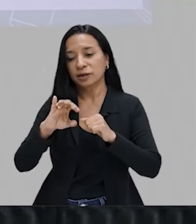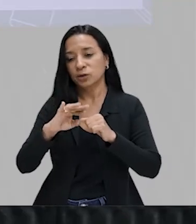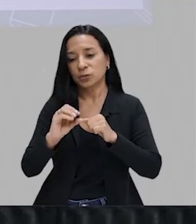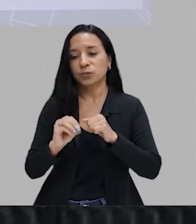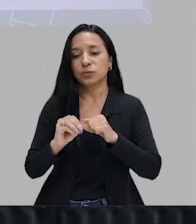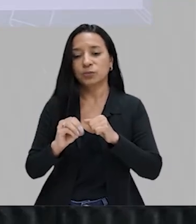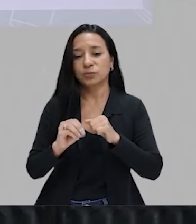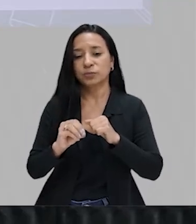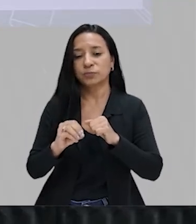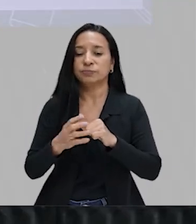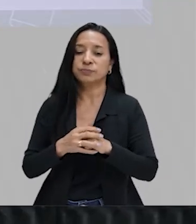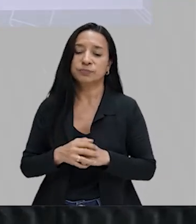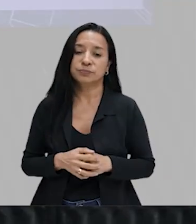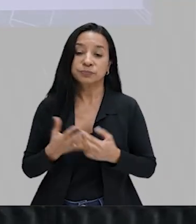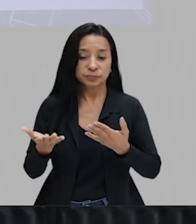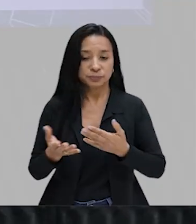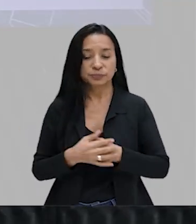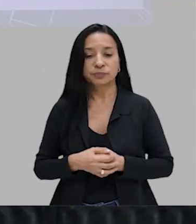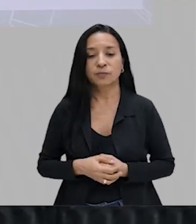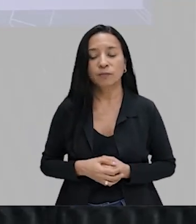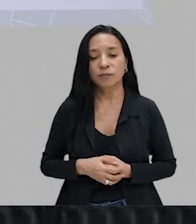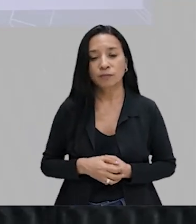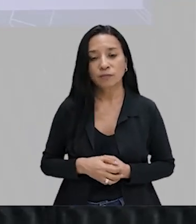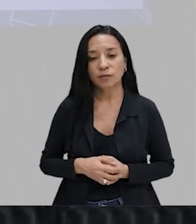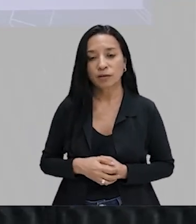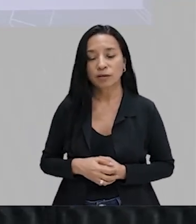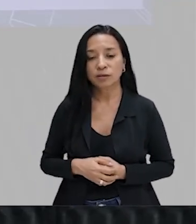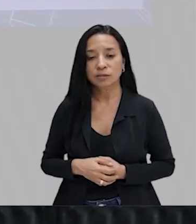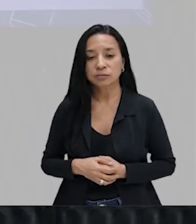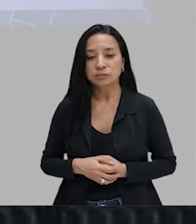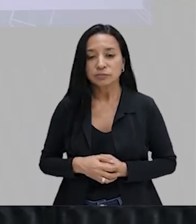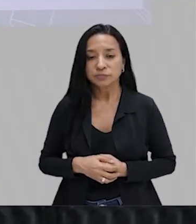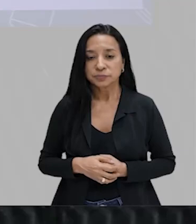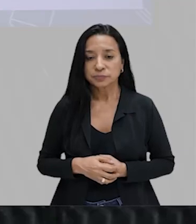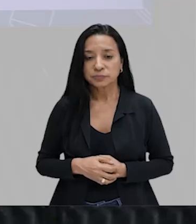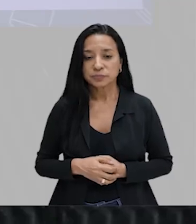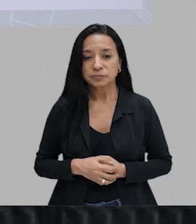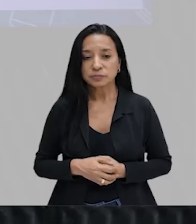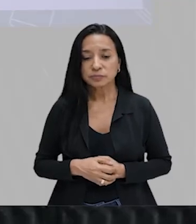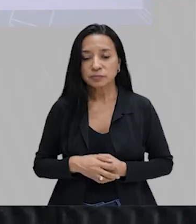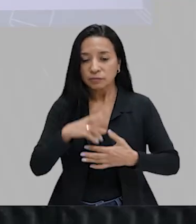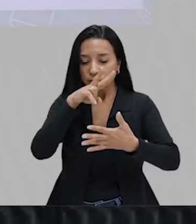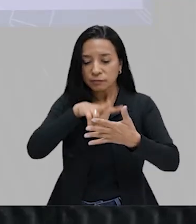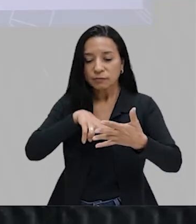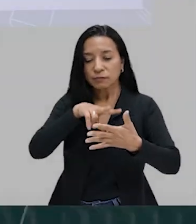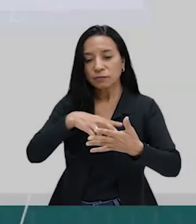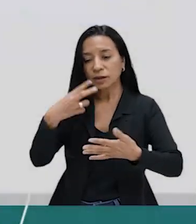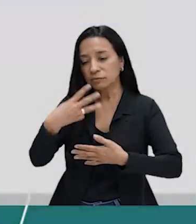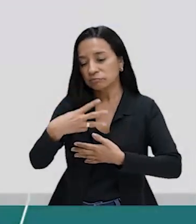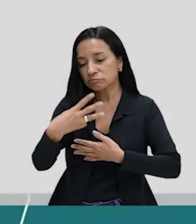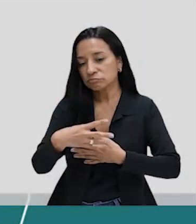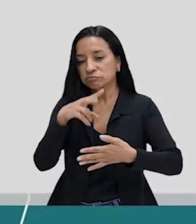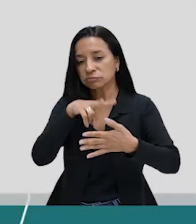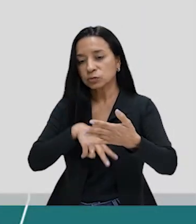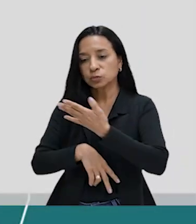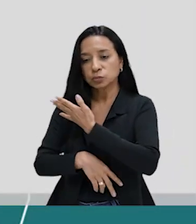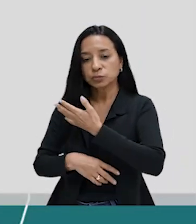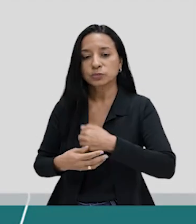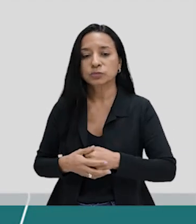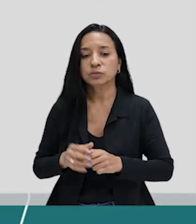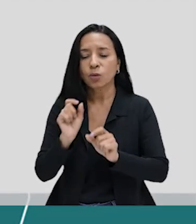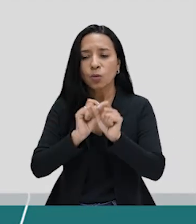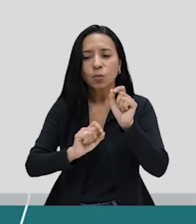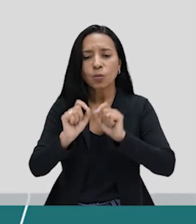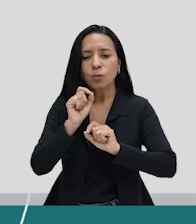para o feminino. Os adjetivos lígneo, gípsio, nível, branquial